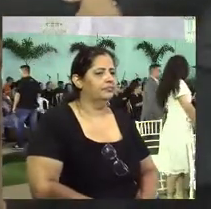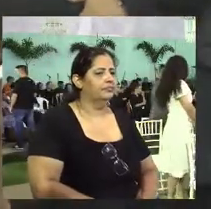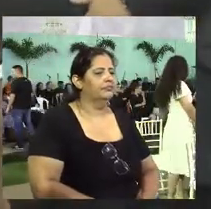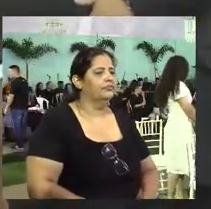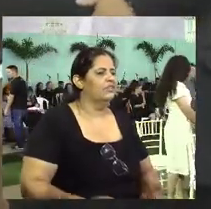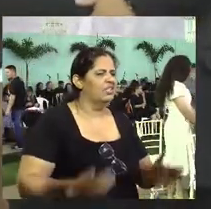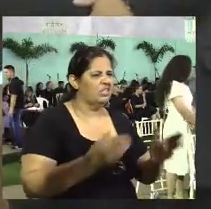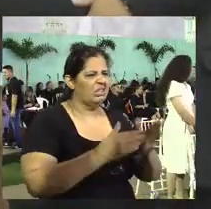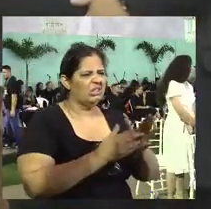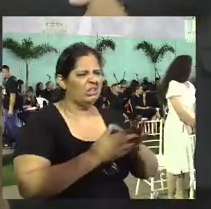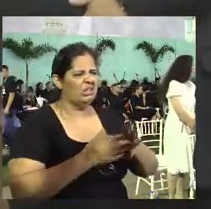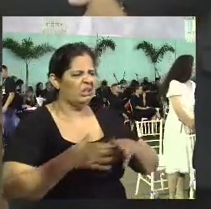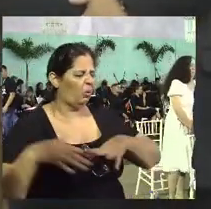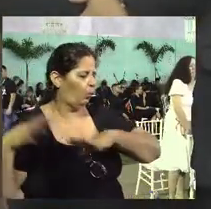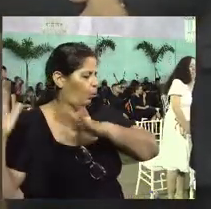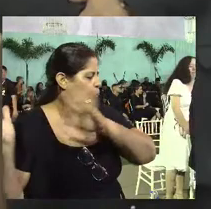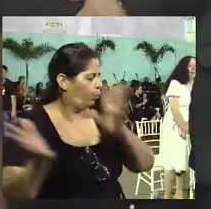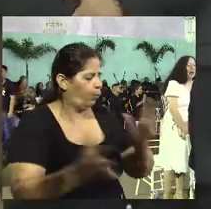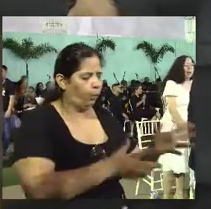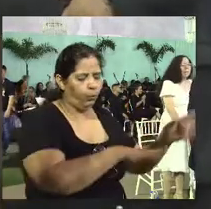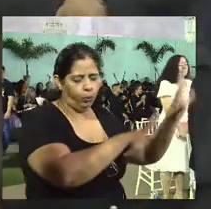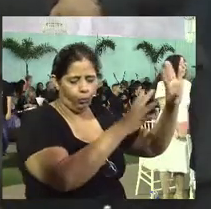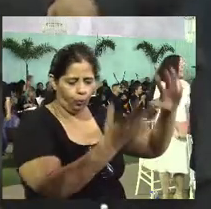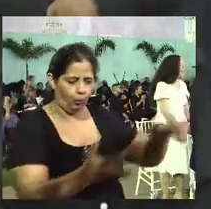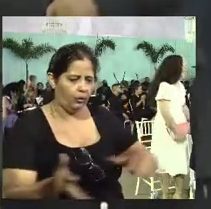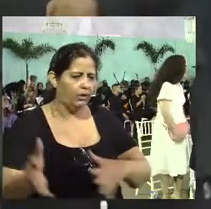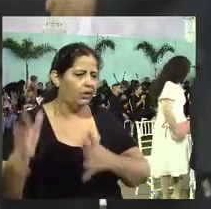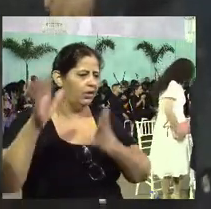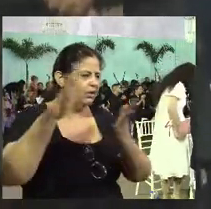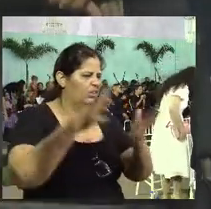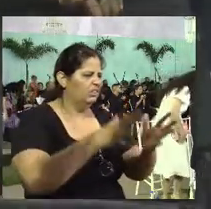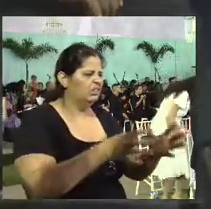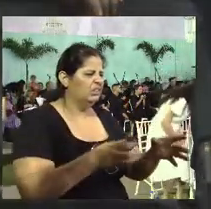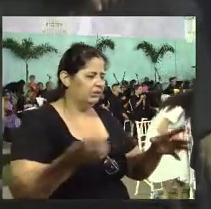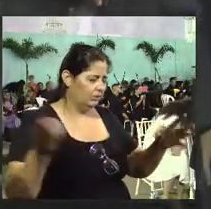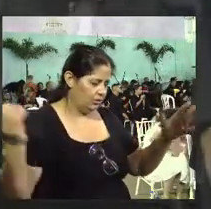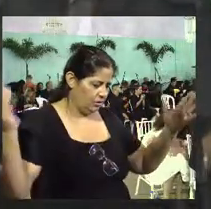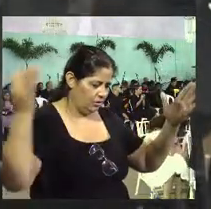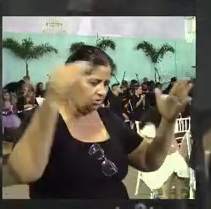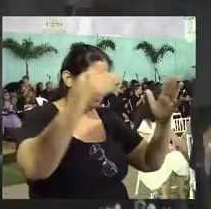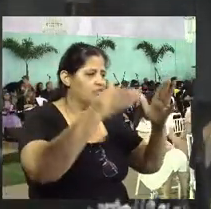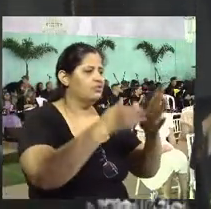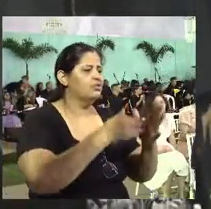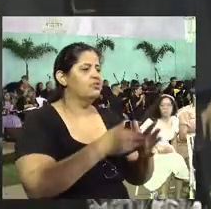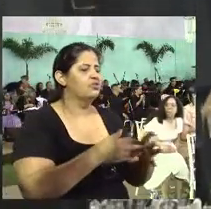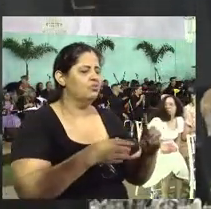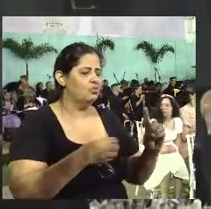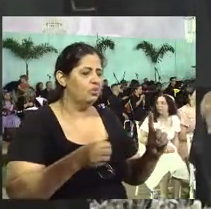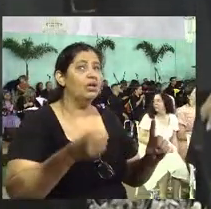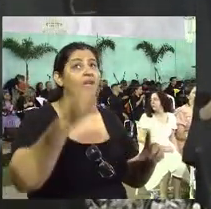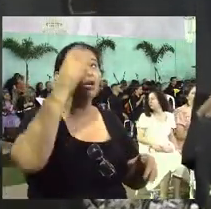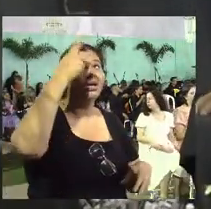já tempestade e alcançar